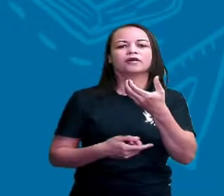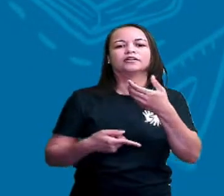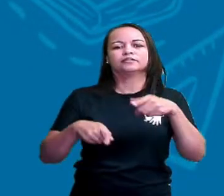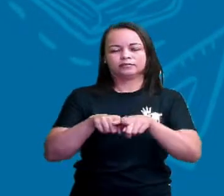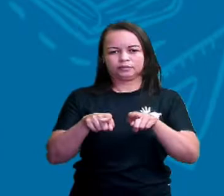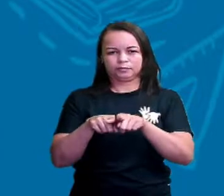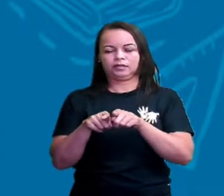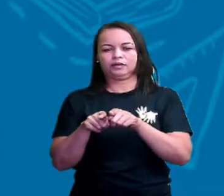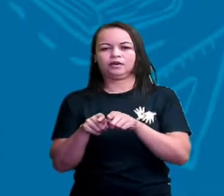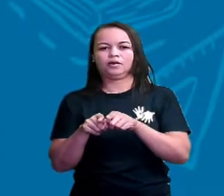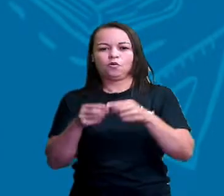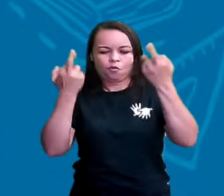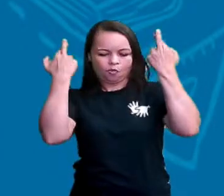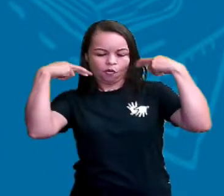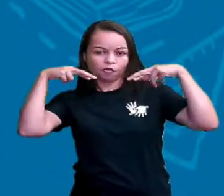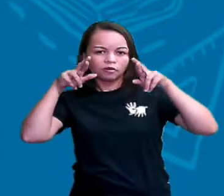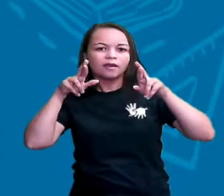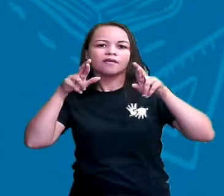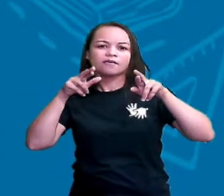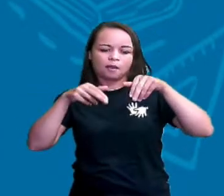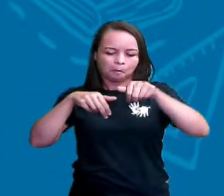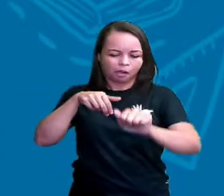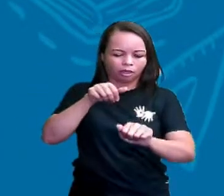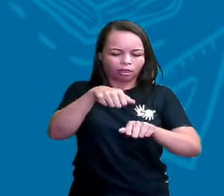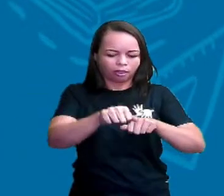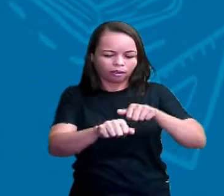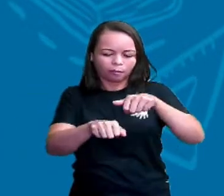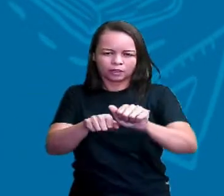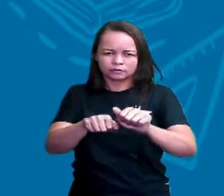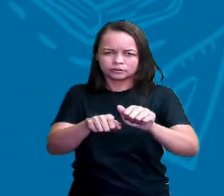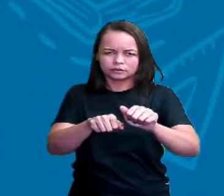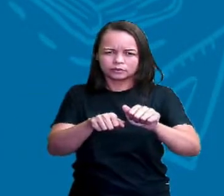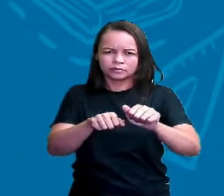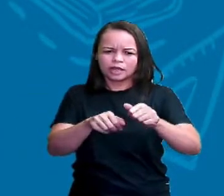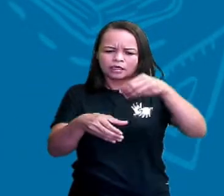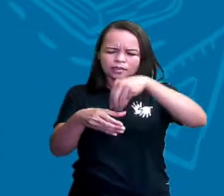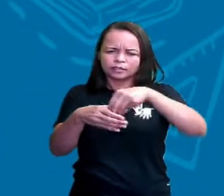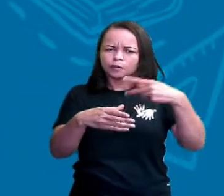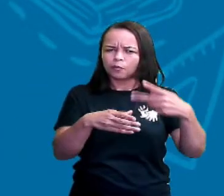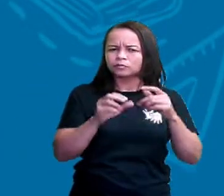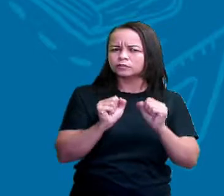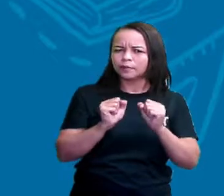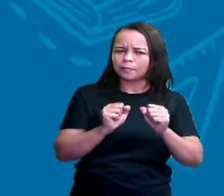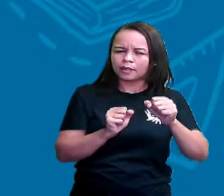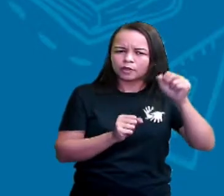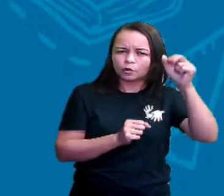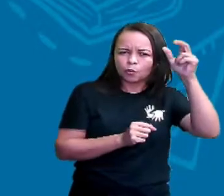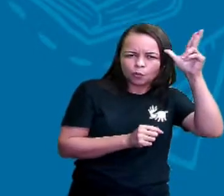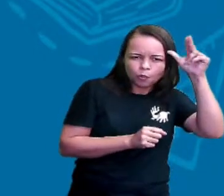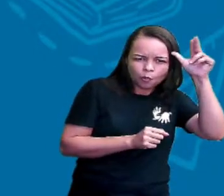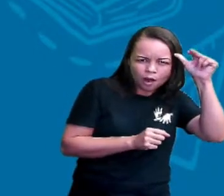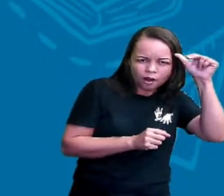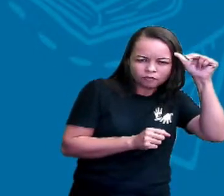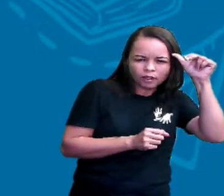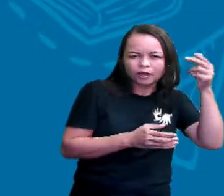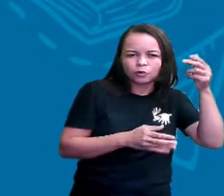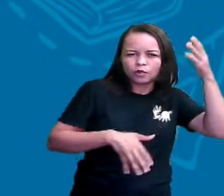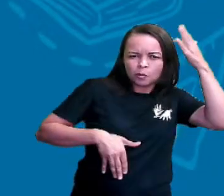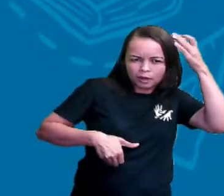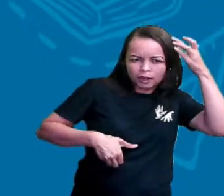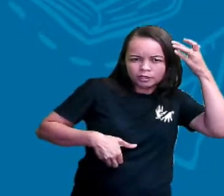desses que andam, a gente também poderia colocar o cavalo e o macaquinho, que são lá aqueles que têm pelo. Sim, a gente